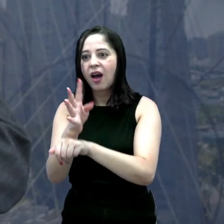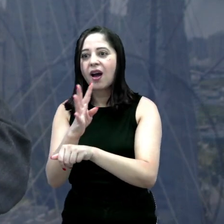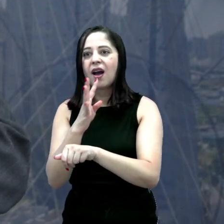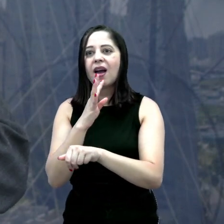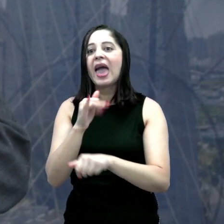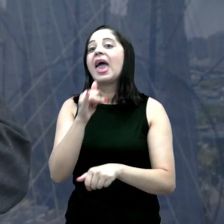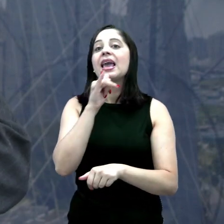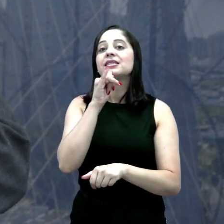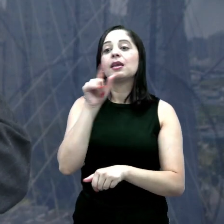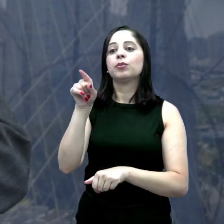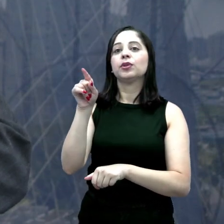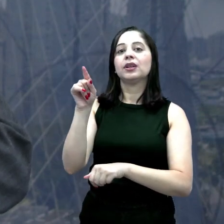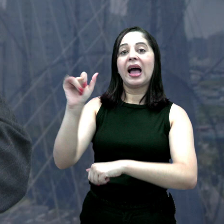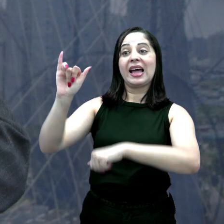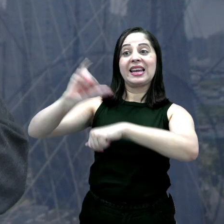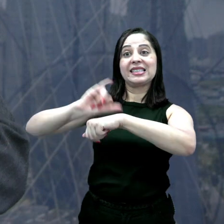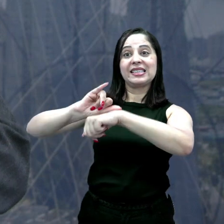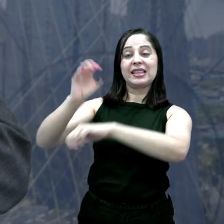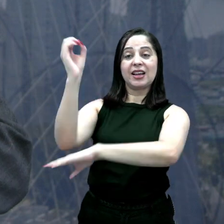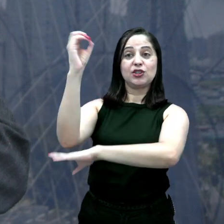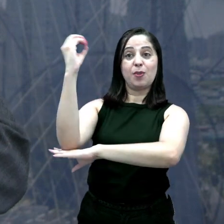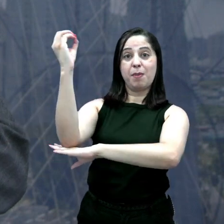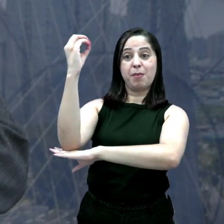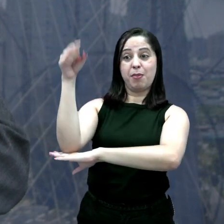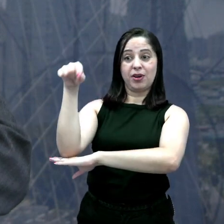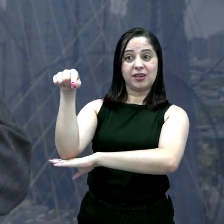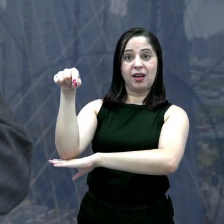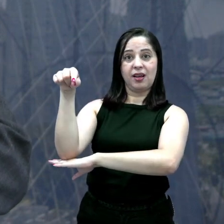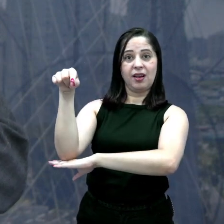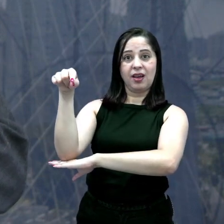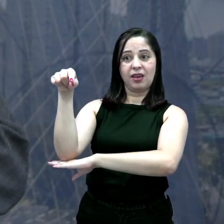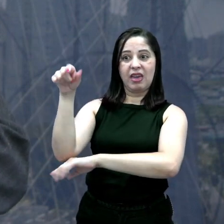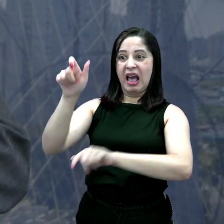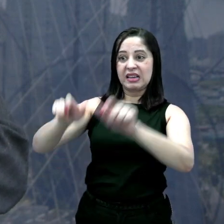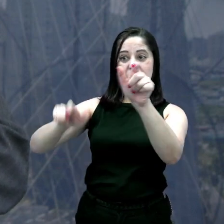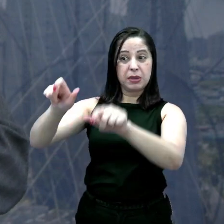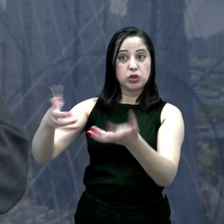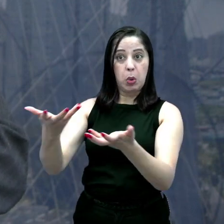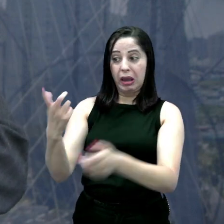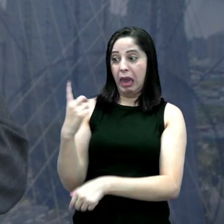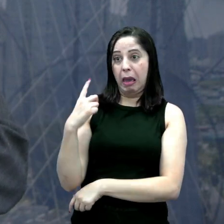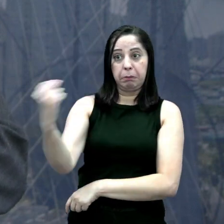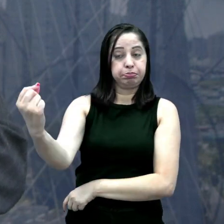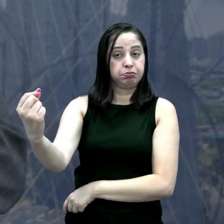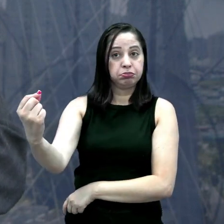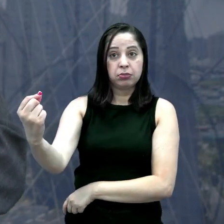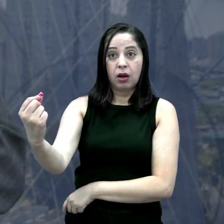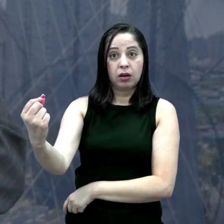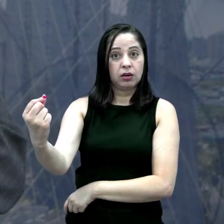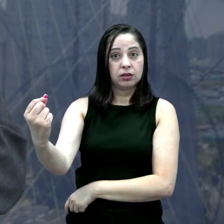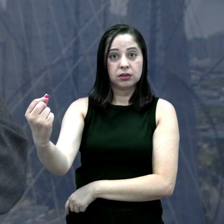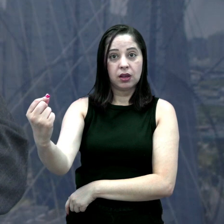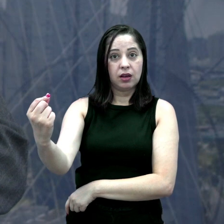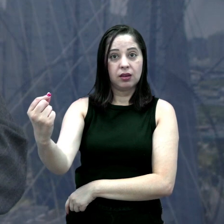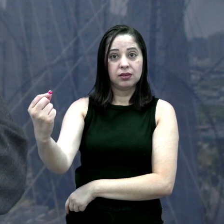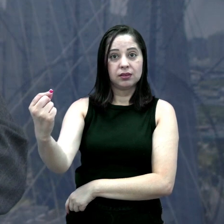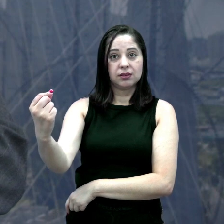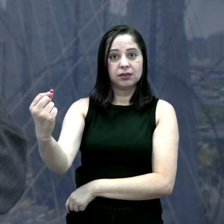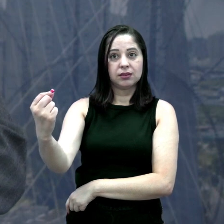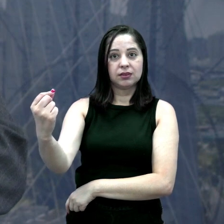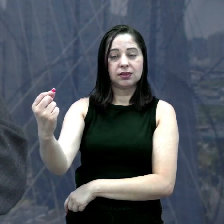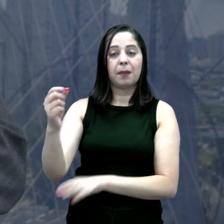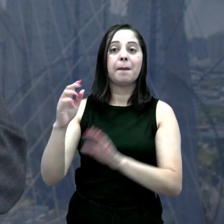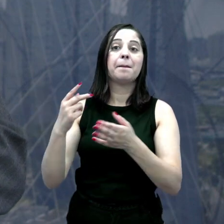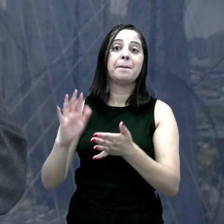de ir no centro de Porto Alegre? Hoje, quem é de lá, alguns não querem mais estar lá. E o que motivacionou isso?